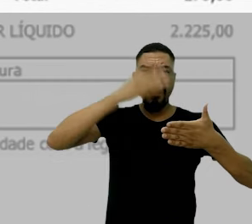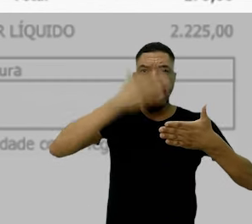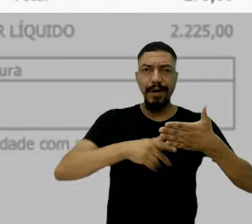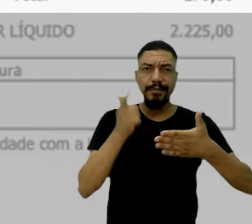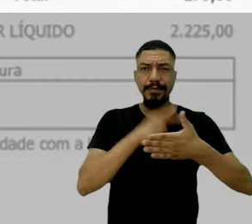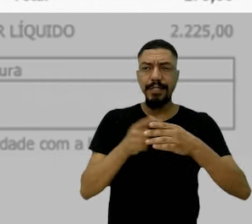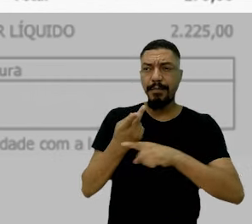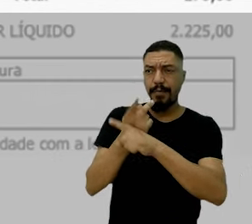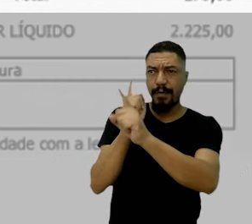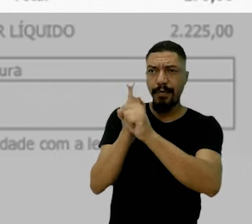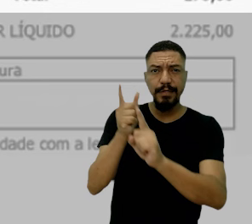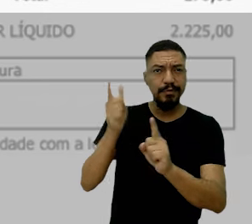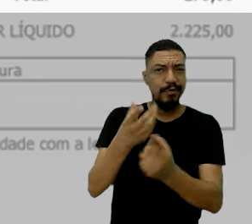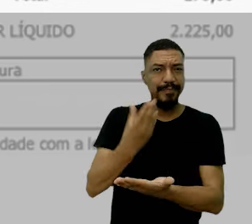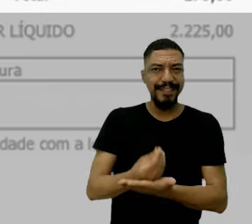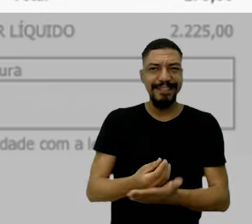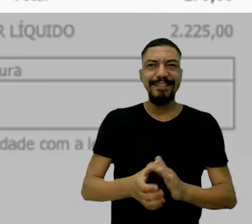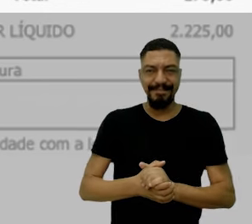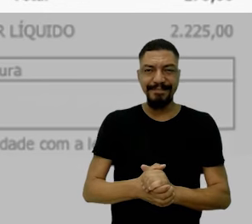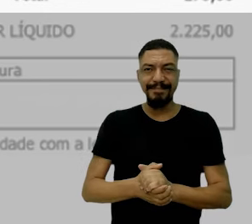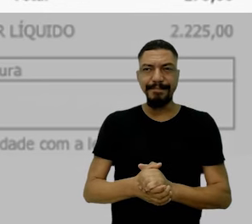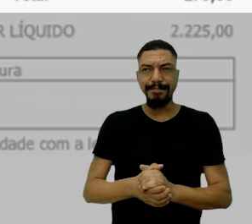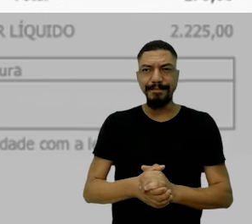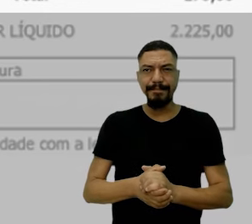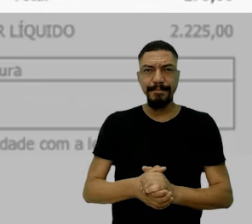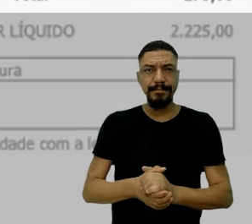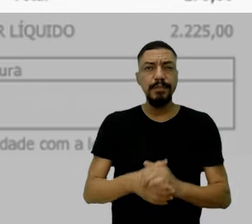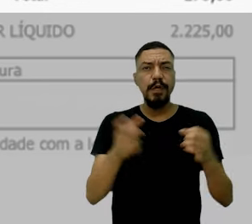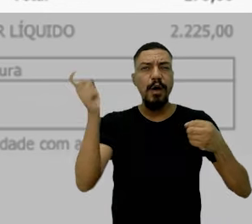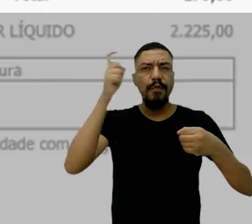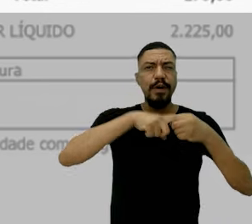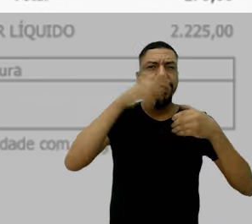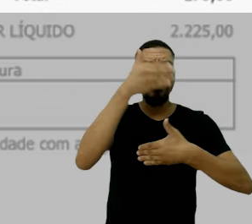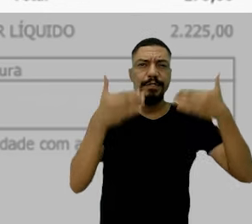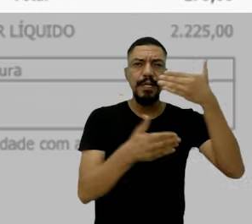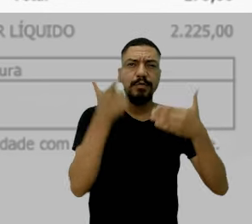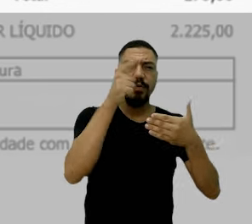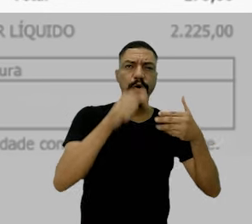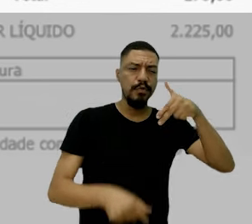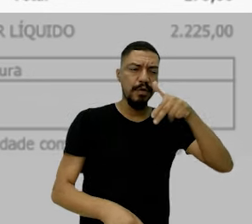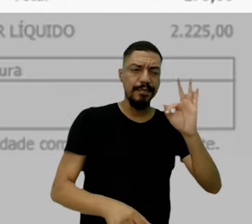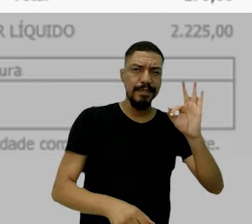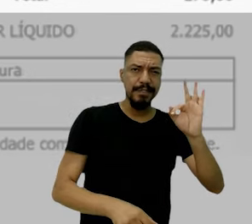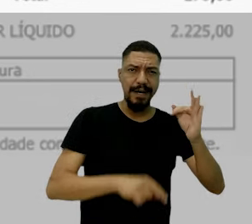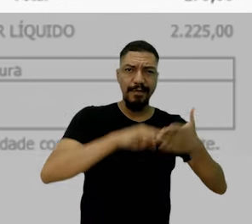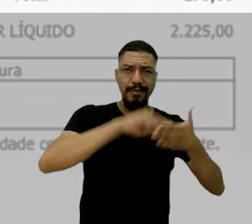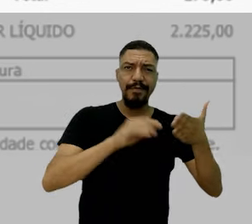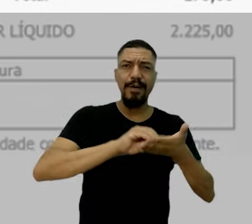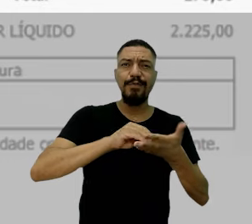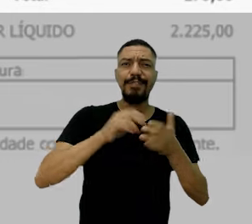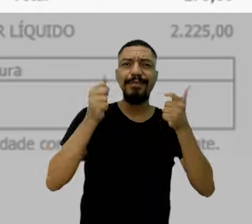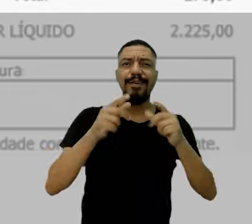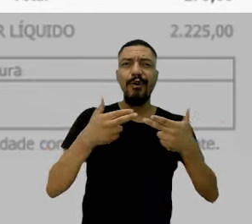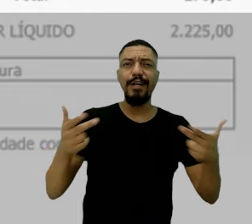o comprovante lá, vocês conseguem achar com facilidade. Se puder voltar lá no slide da nota fiscal, que teve uma coisa